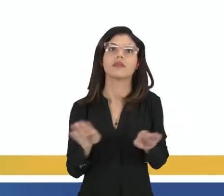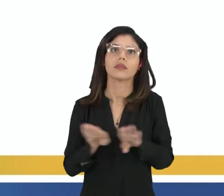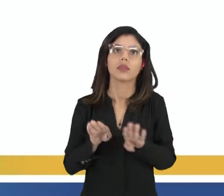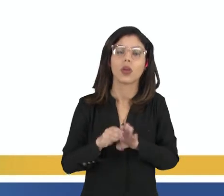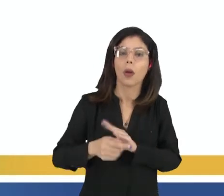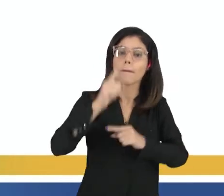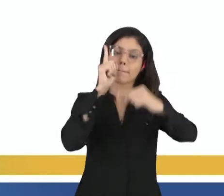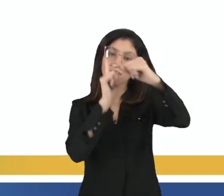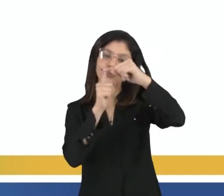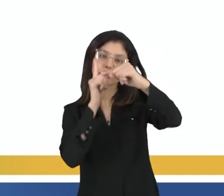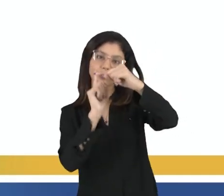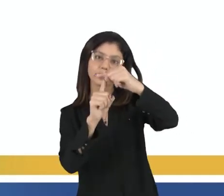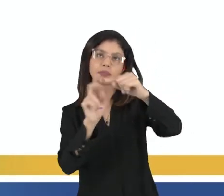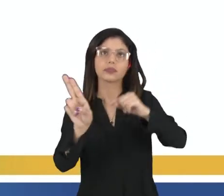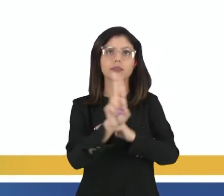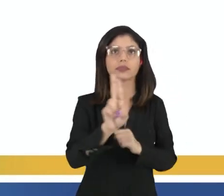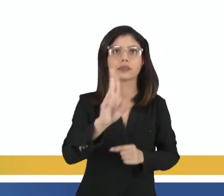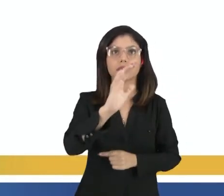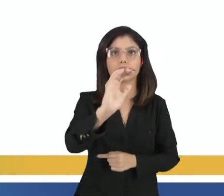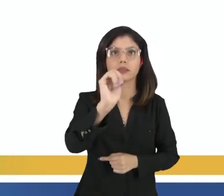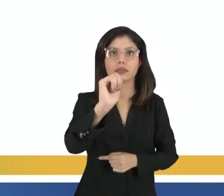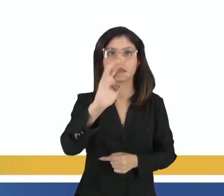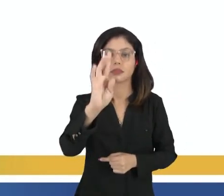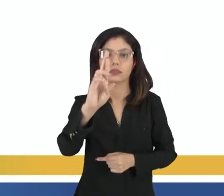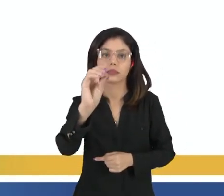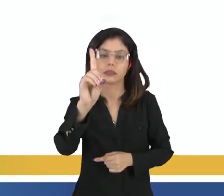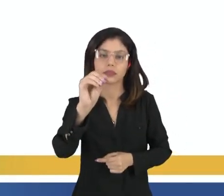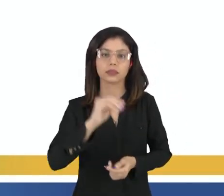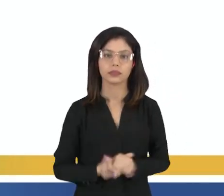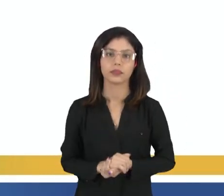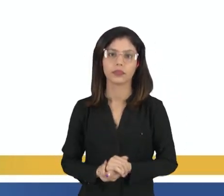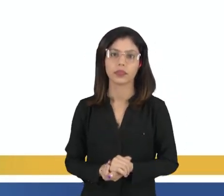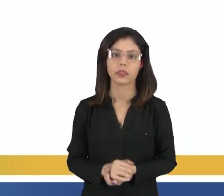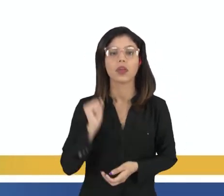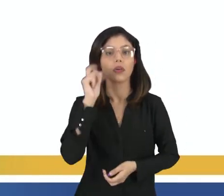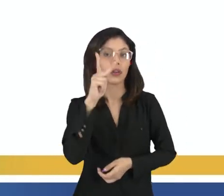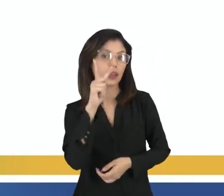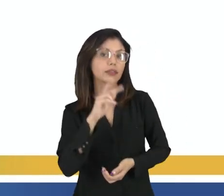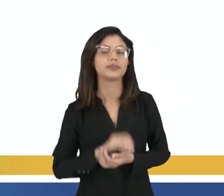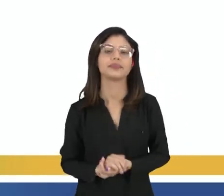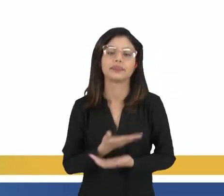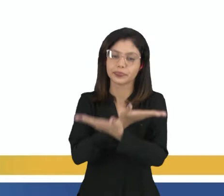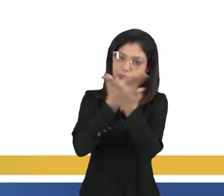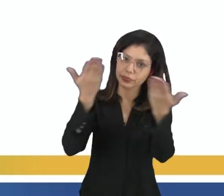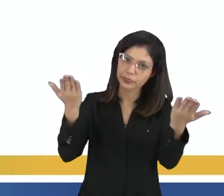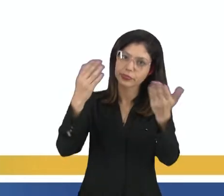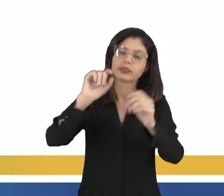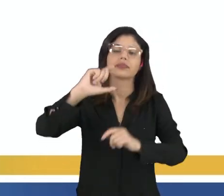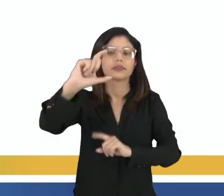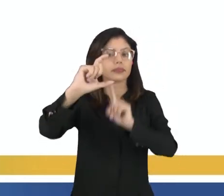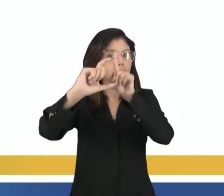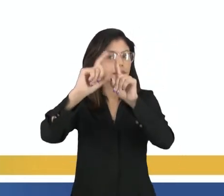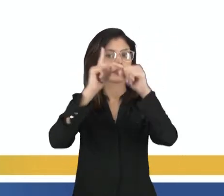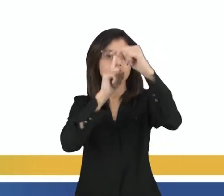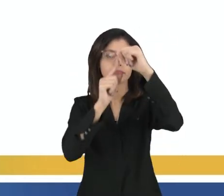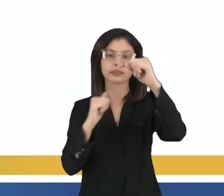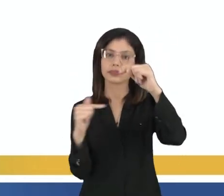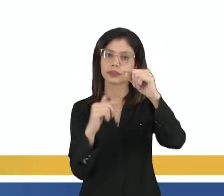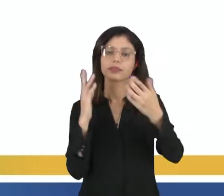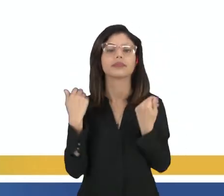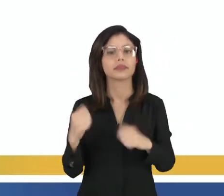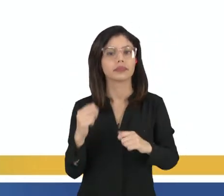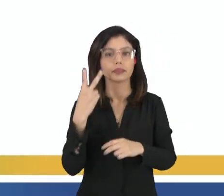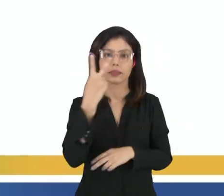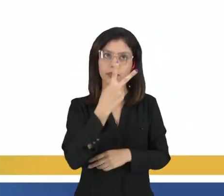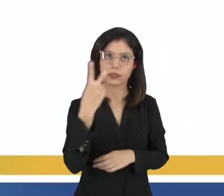positivo, que aí ele é chamado de catodo, ok? Então, esse é o funcionamento das pilhas, né? Ela